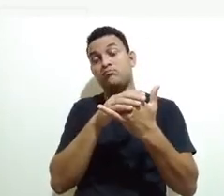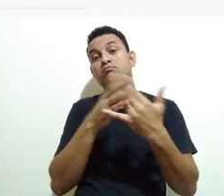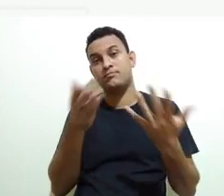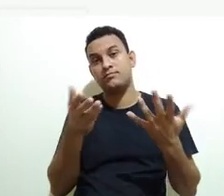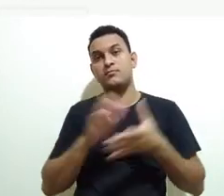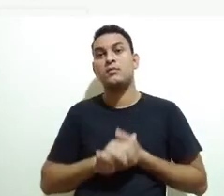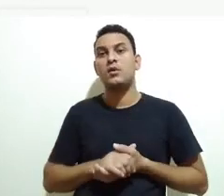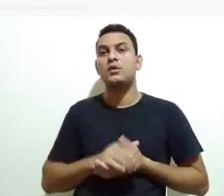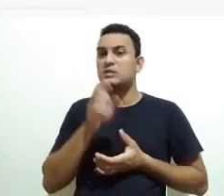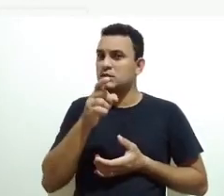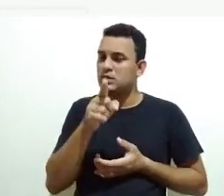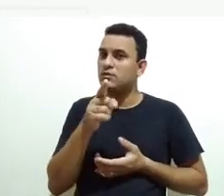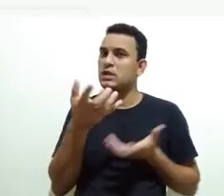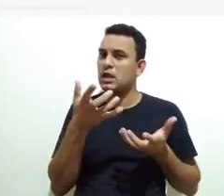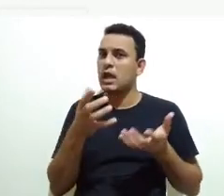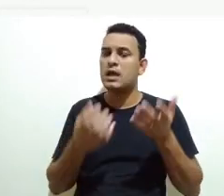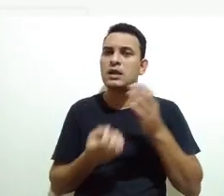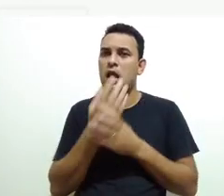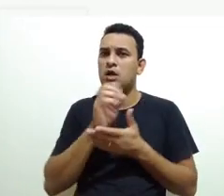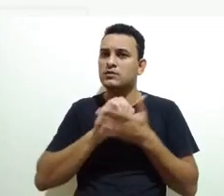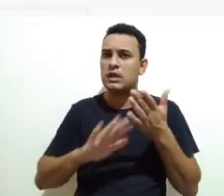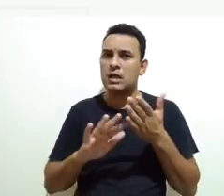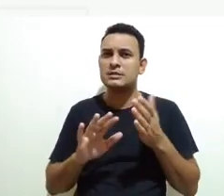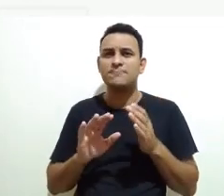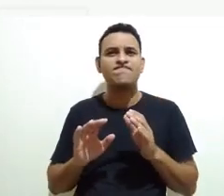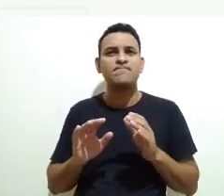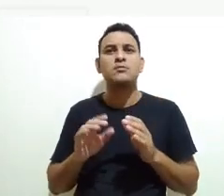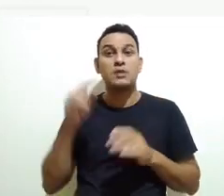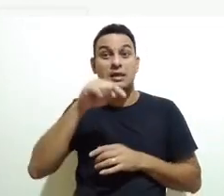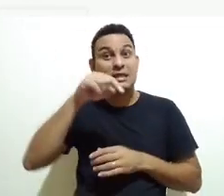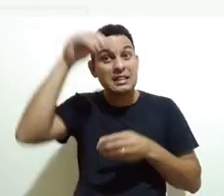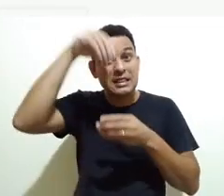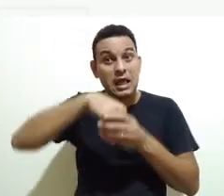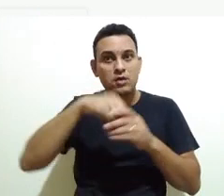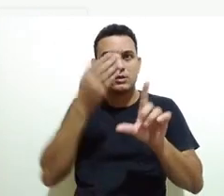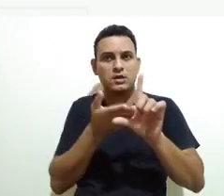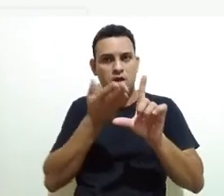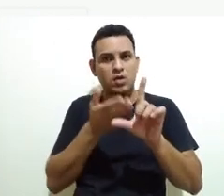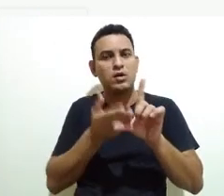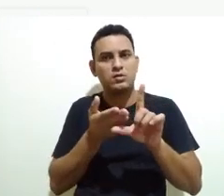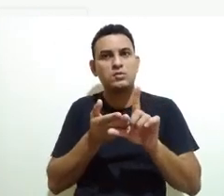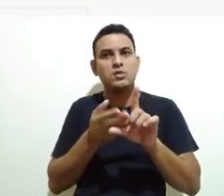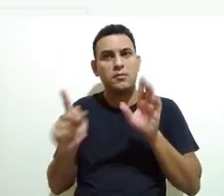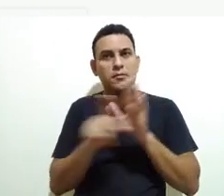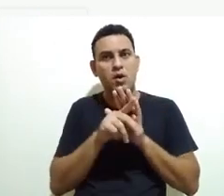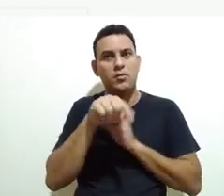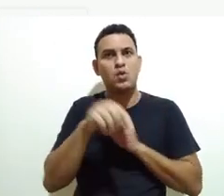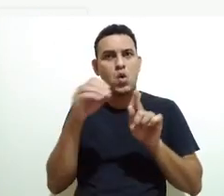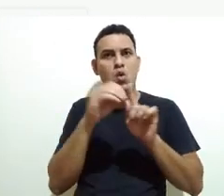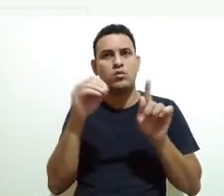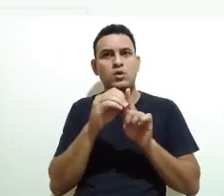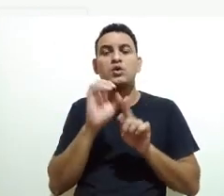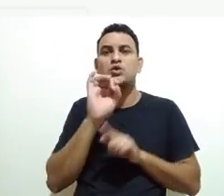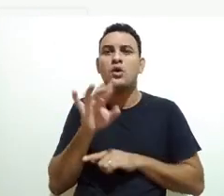ainda direto do YouTube. Caso queira criar uma atividade do zero, utilizando os diversos aplicativos de